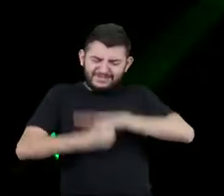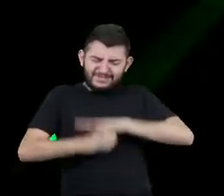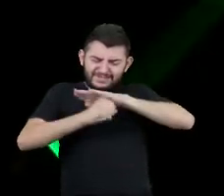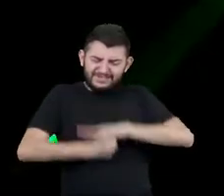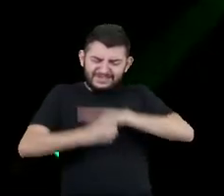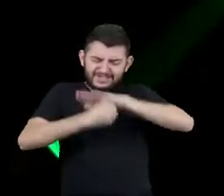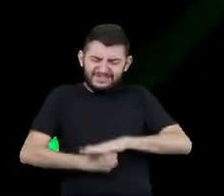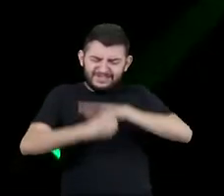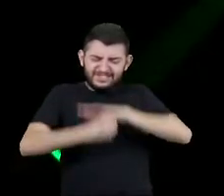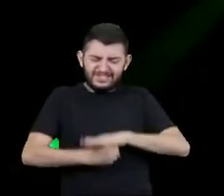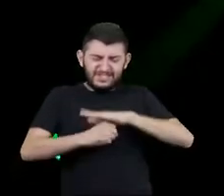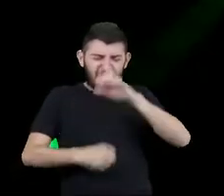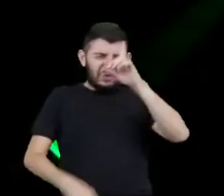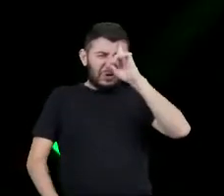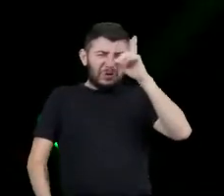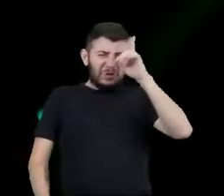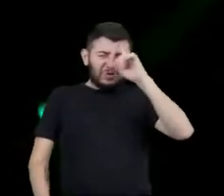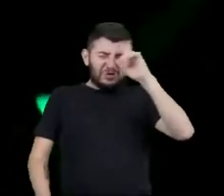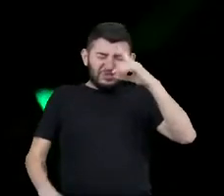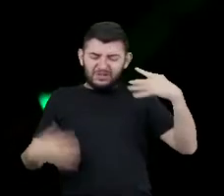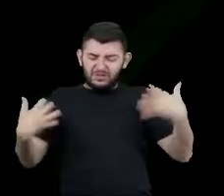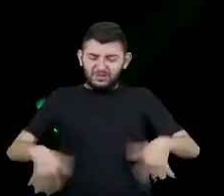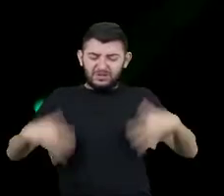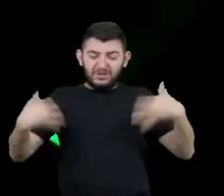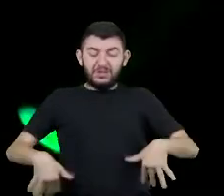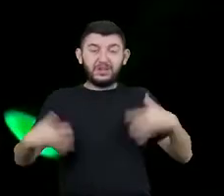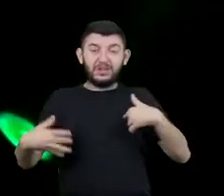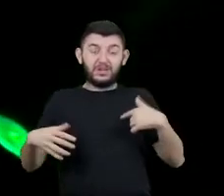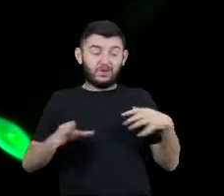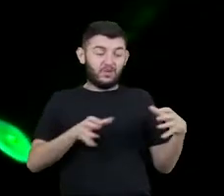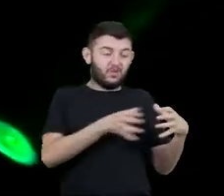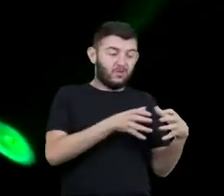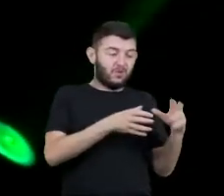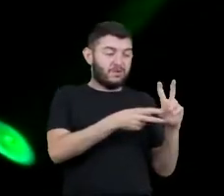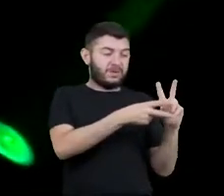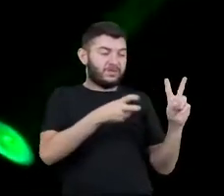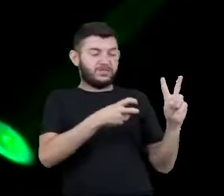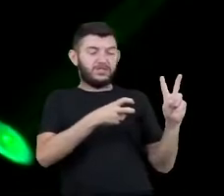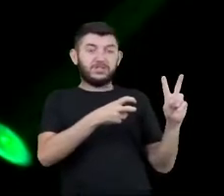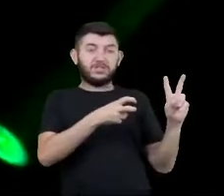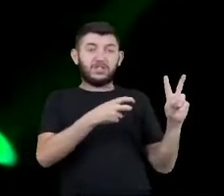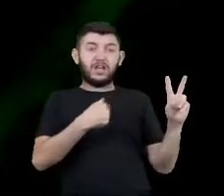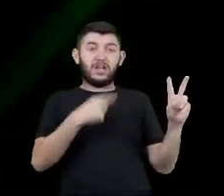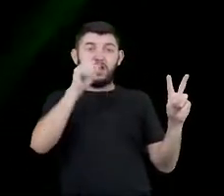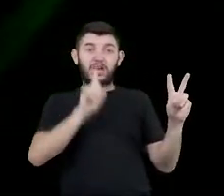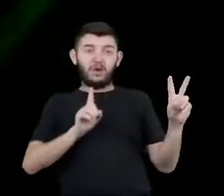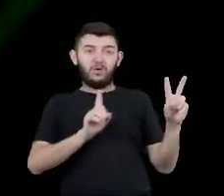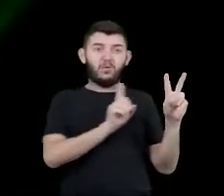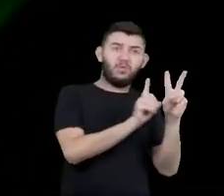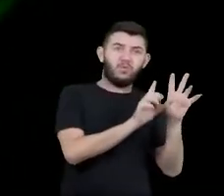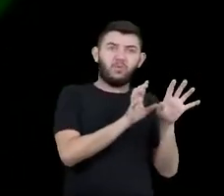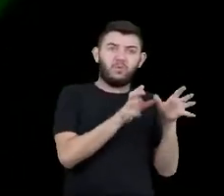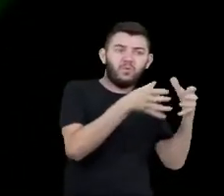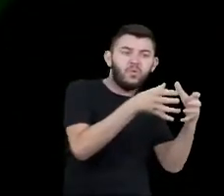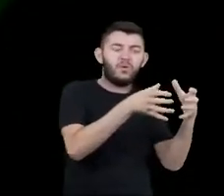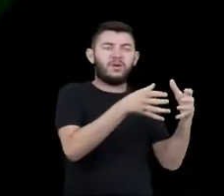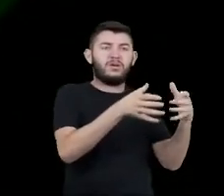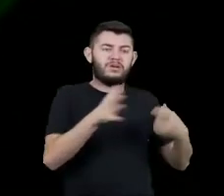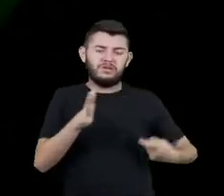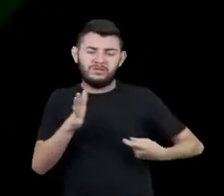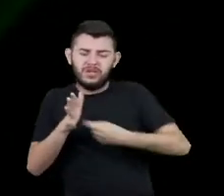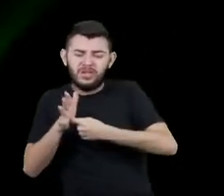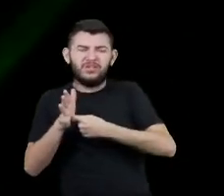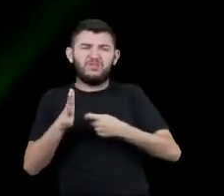garimpo ilegal. Eu chorei e eu choro até hoje por todas